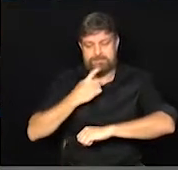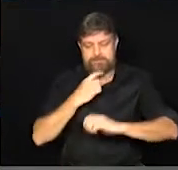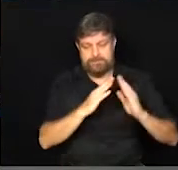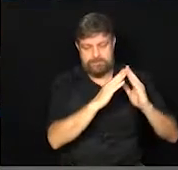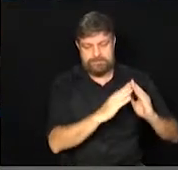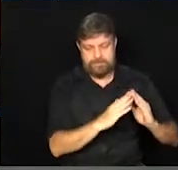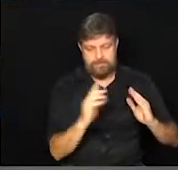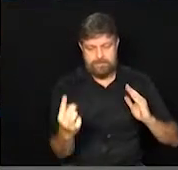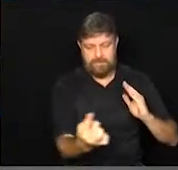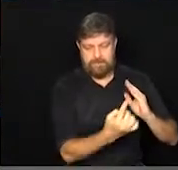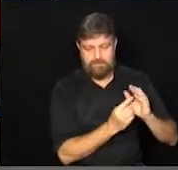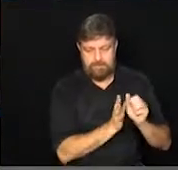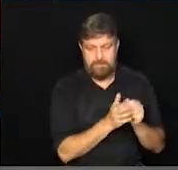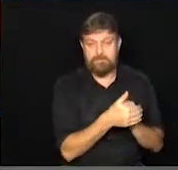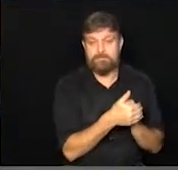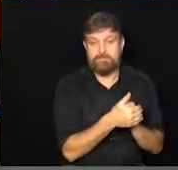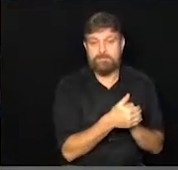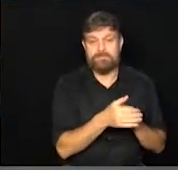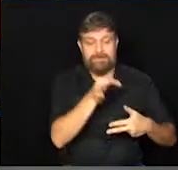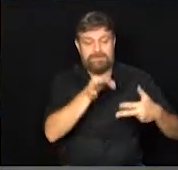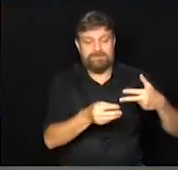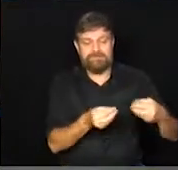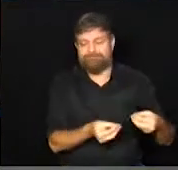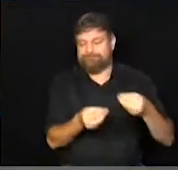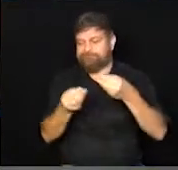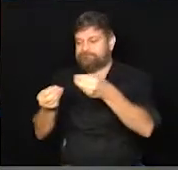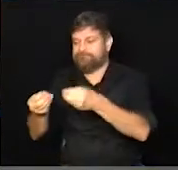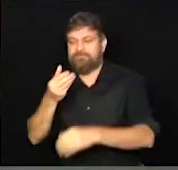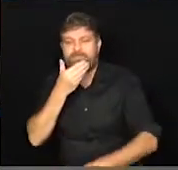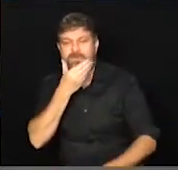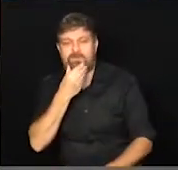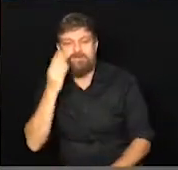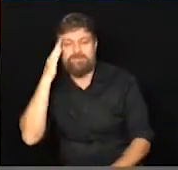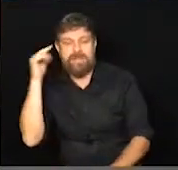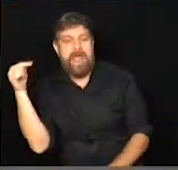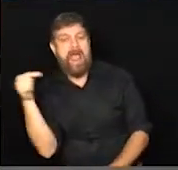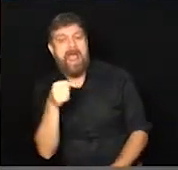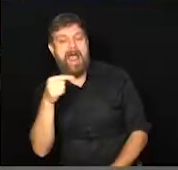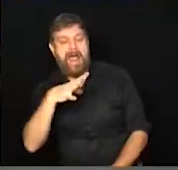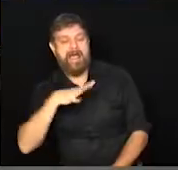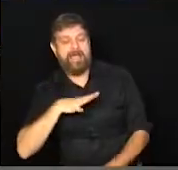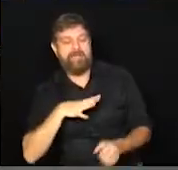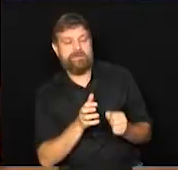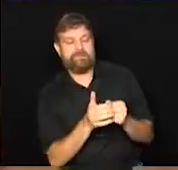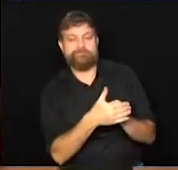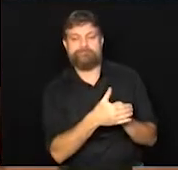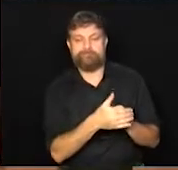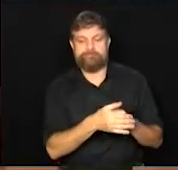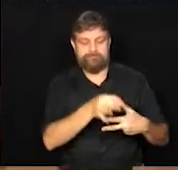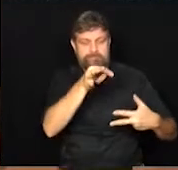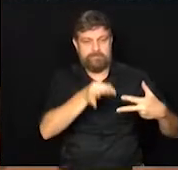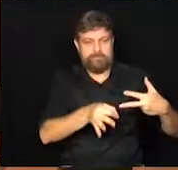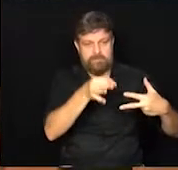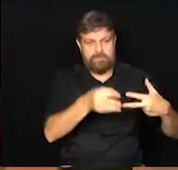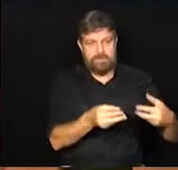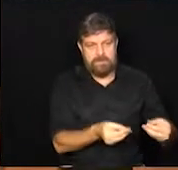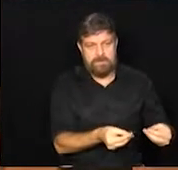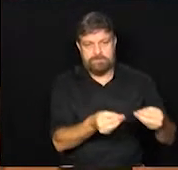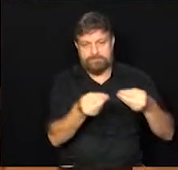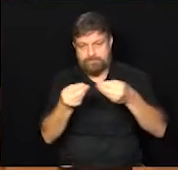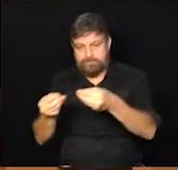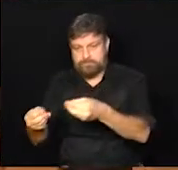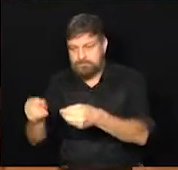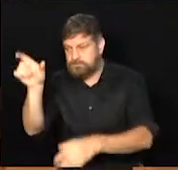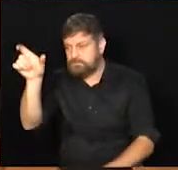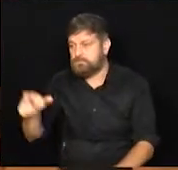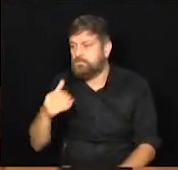estava escondida, foi a própria Justiça. A Justiça concedeu para o autor de